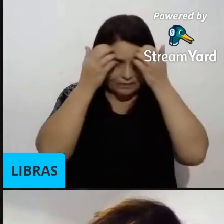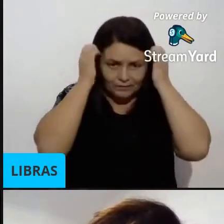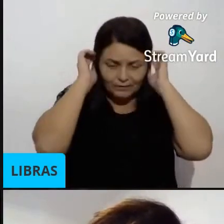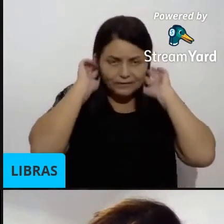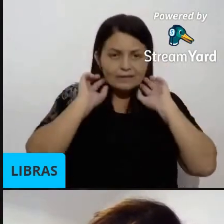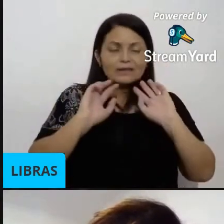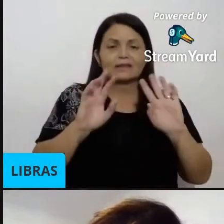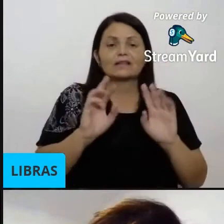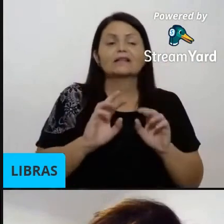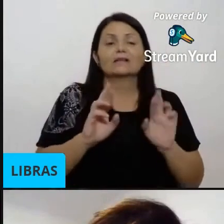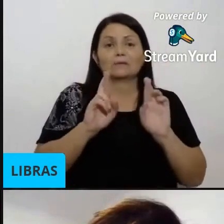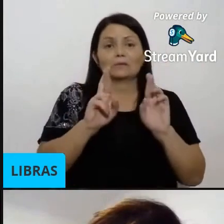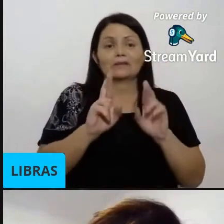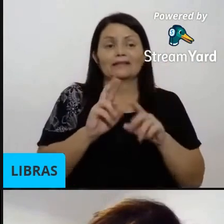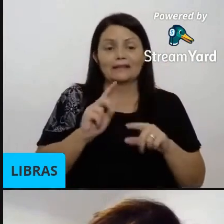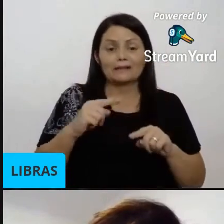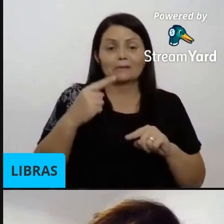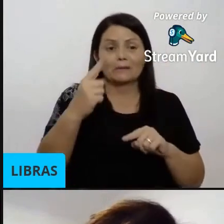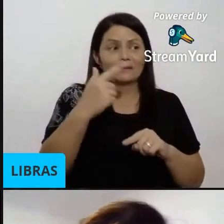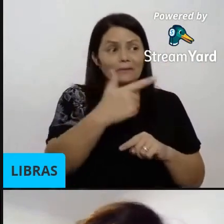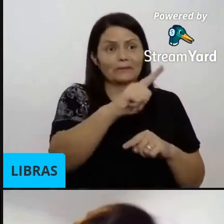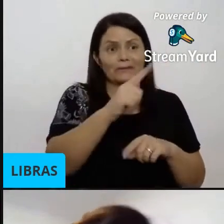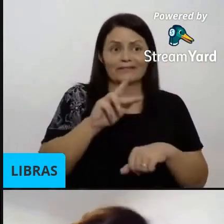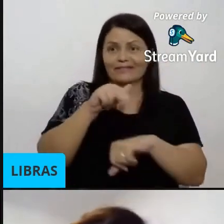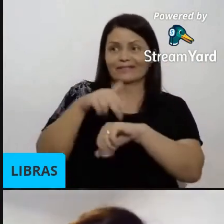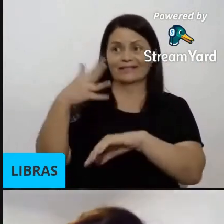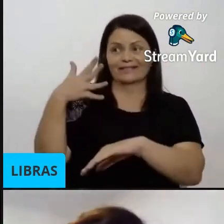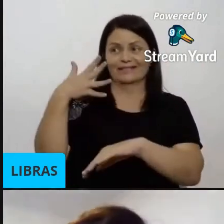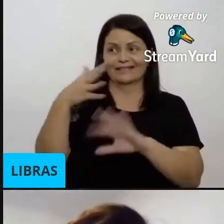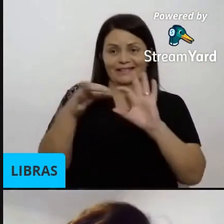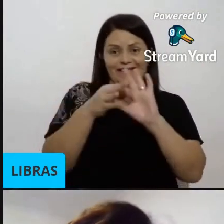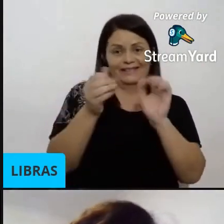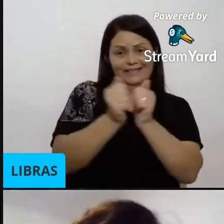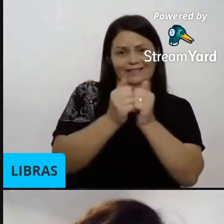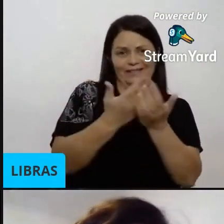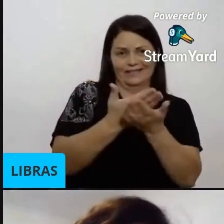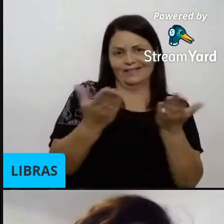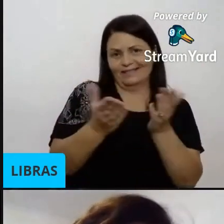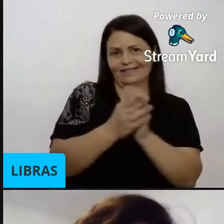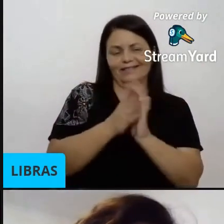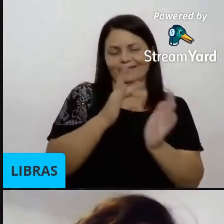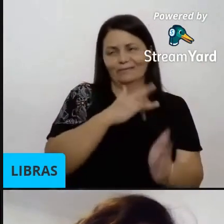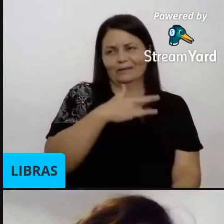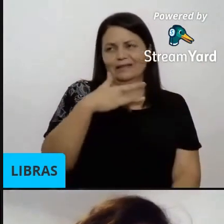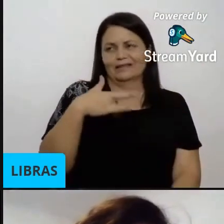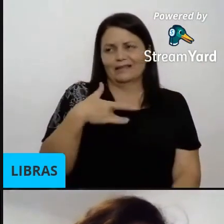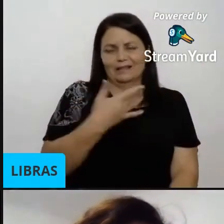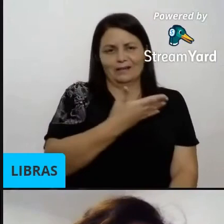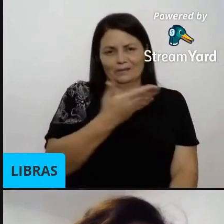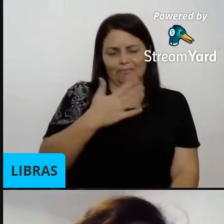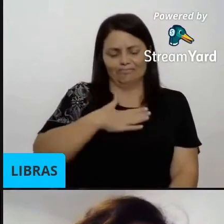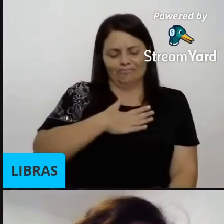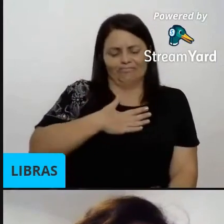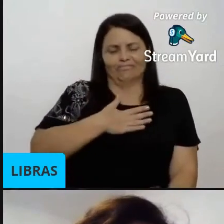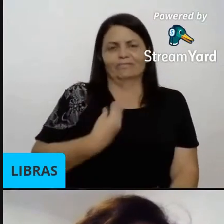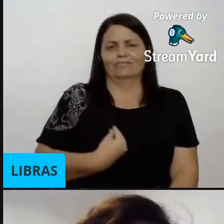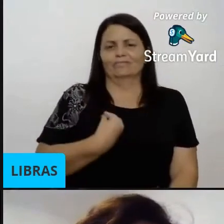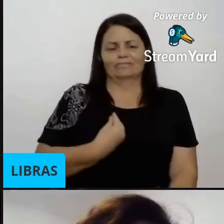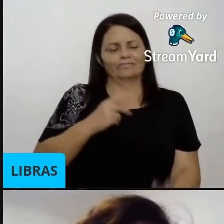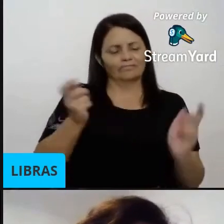aí muitas outras vezes. Todo mundo esteja, todos juntos aí, com muita saúde, vivendo isso da melhor forma